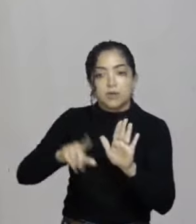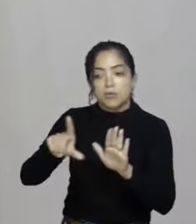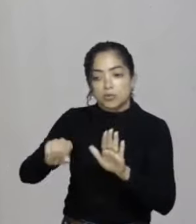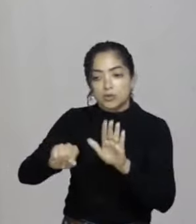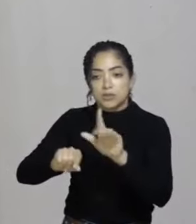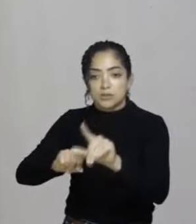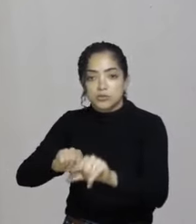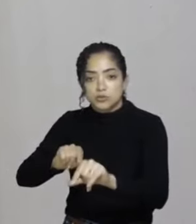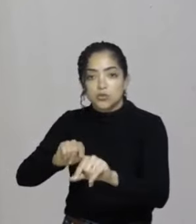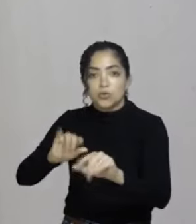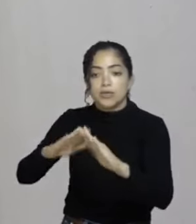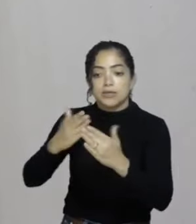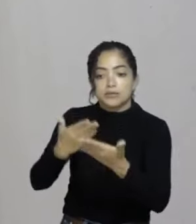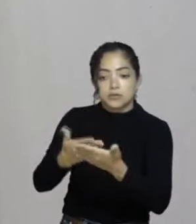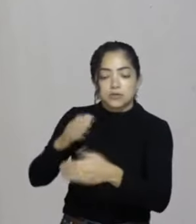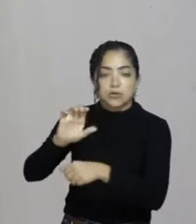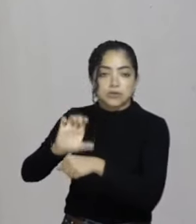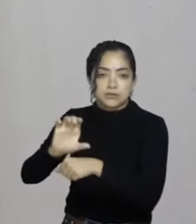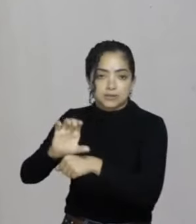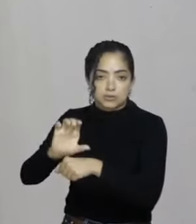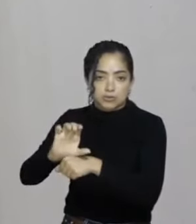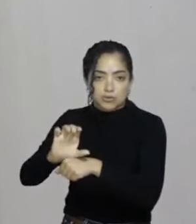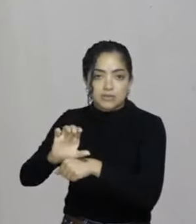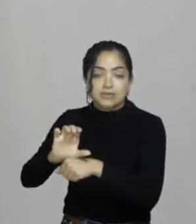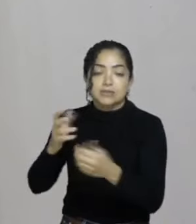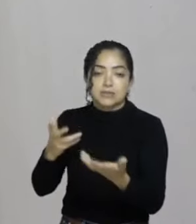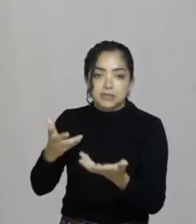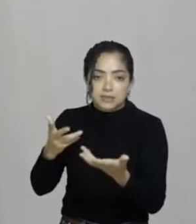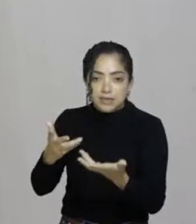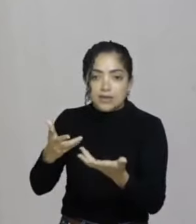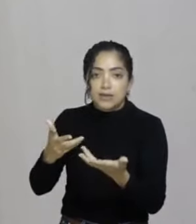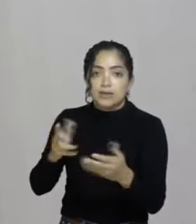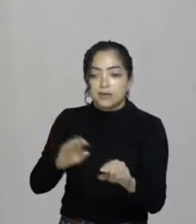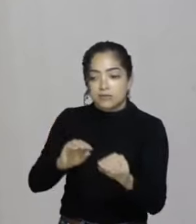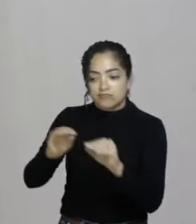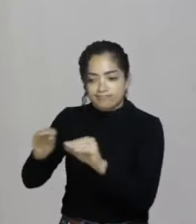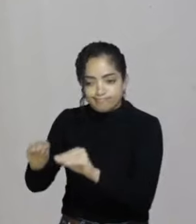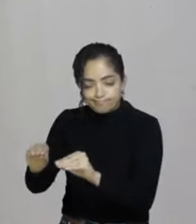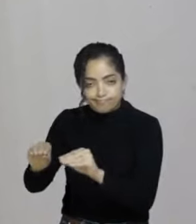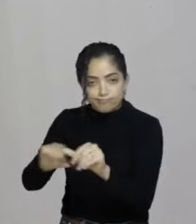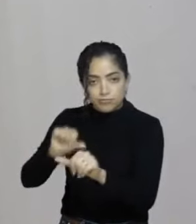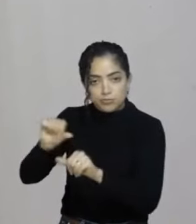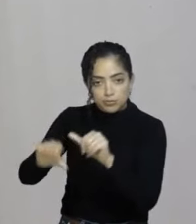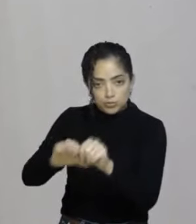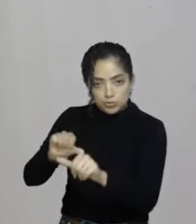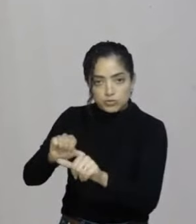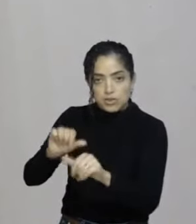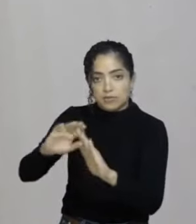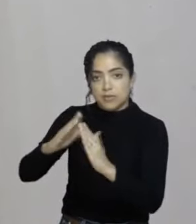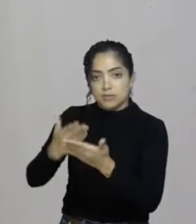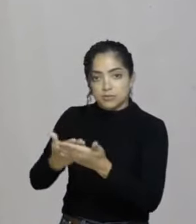as escolas estaduais que pretende ocupar e transformar em escolas municipais e